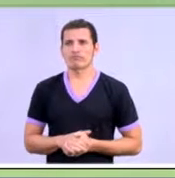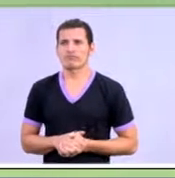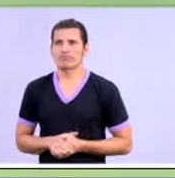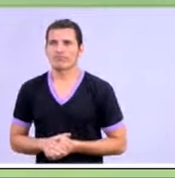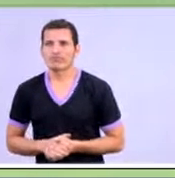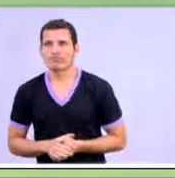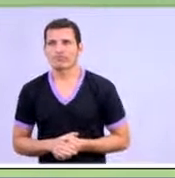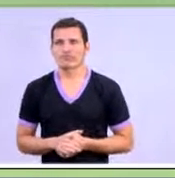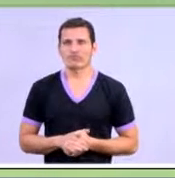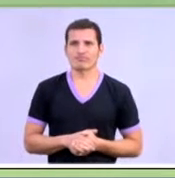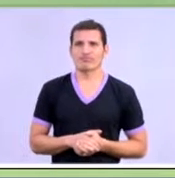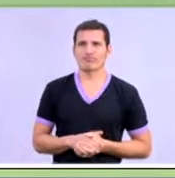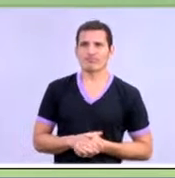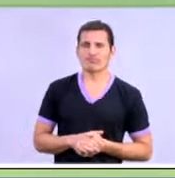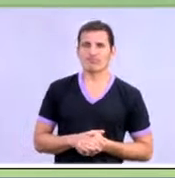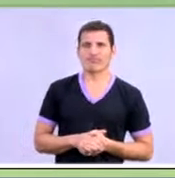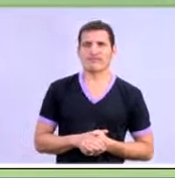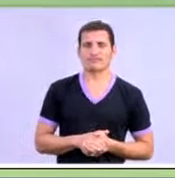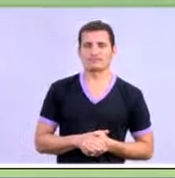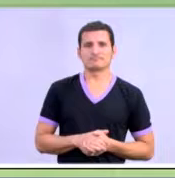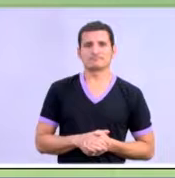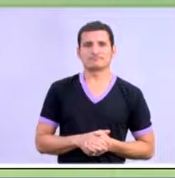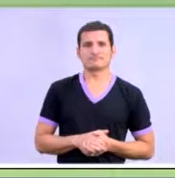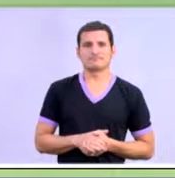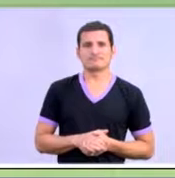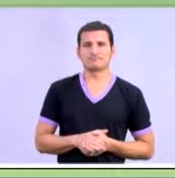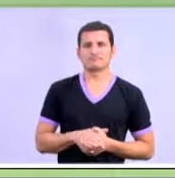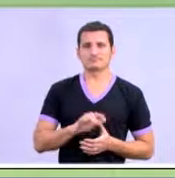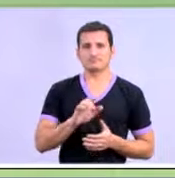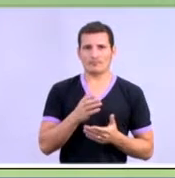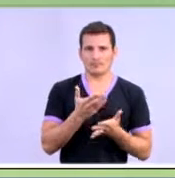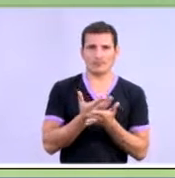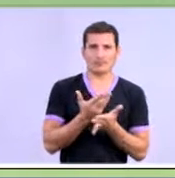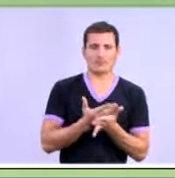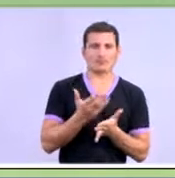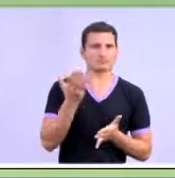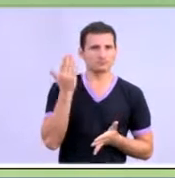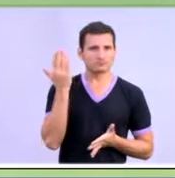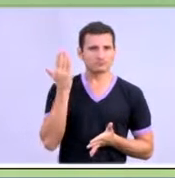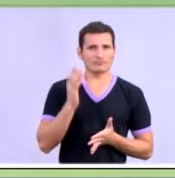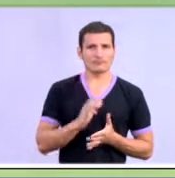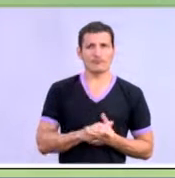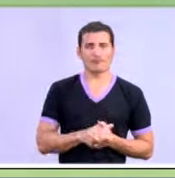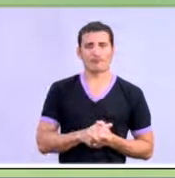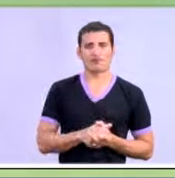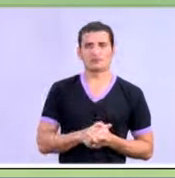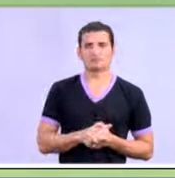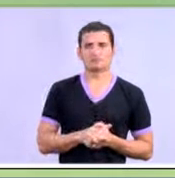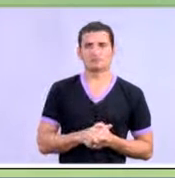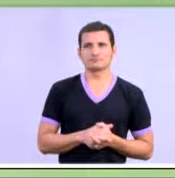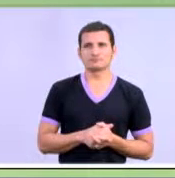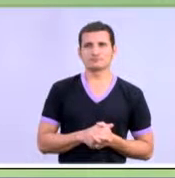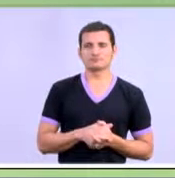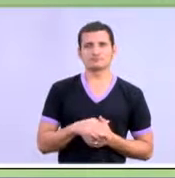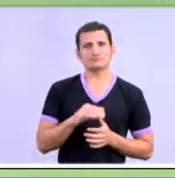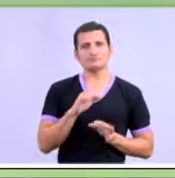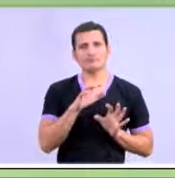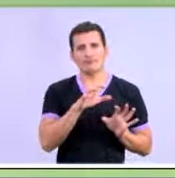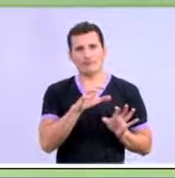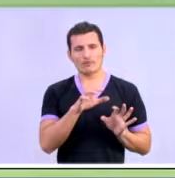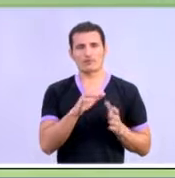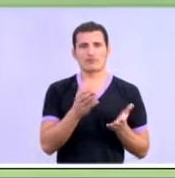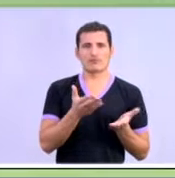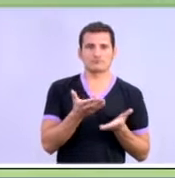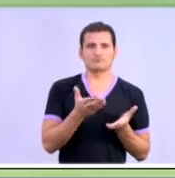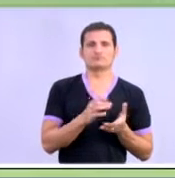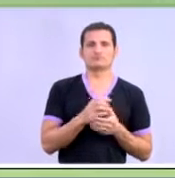Ok, então a gente definiu isso aí na aula passada. Na aula passada a gente falou com características e agora vamos